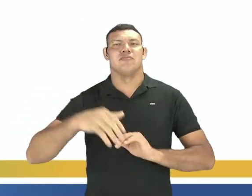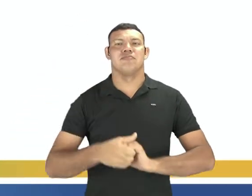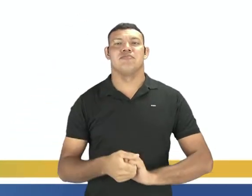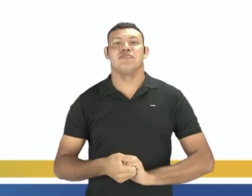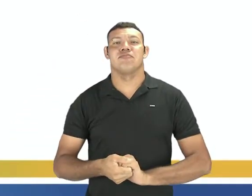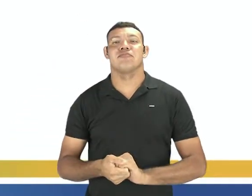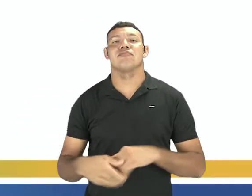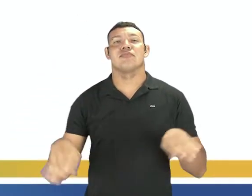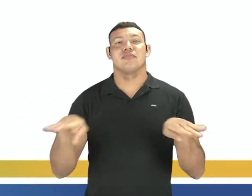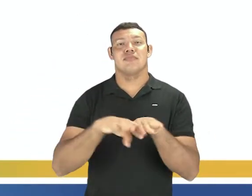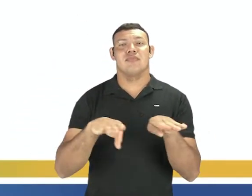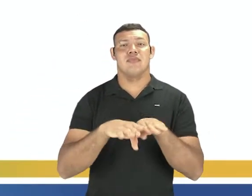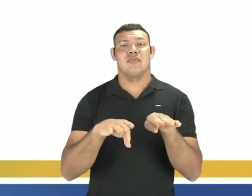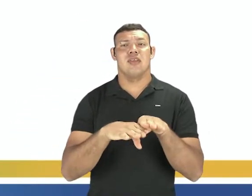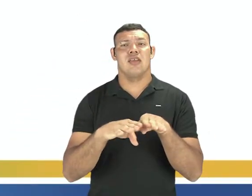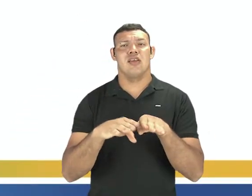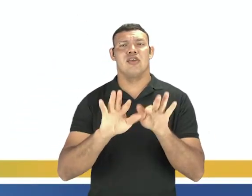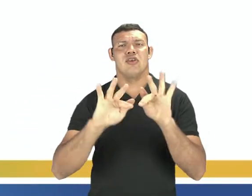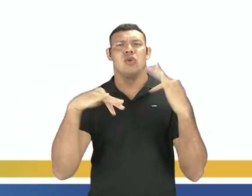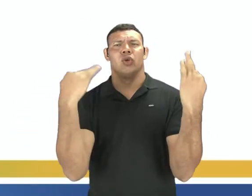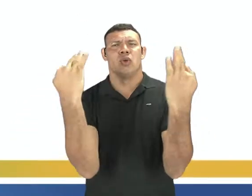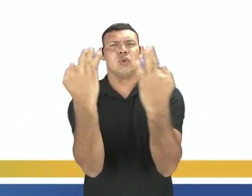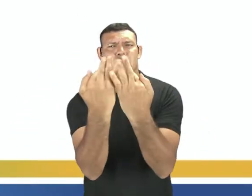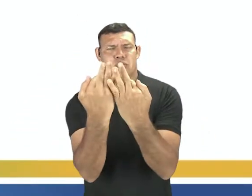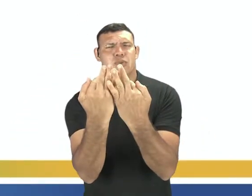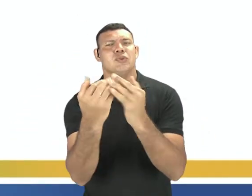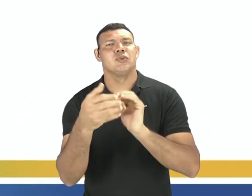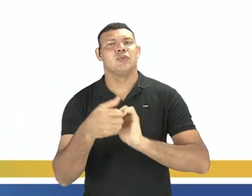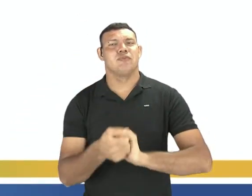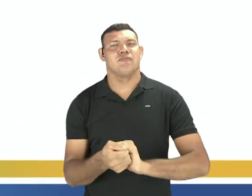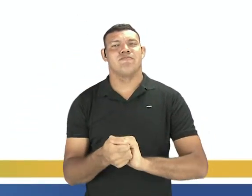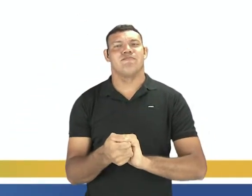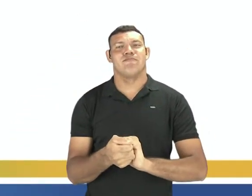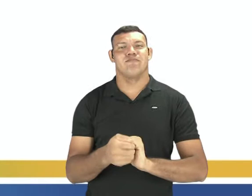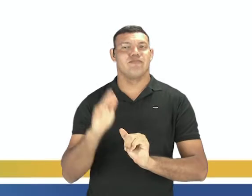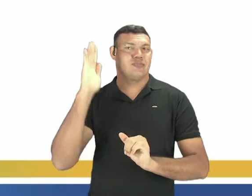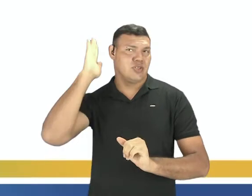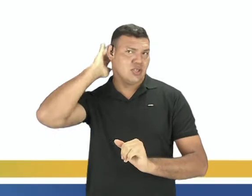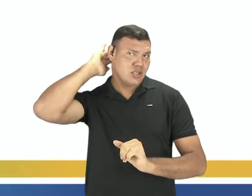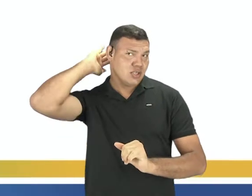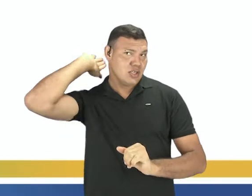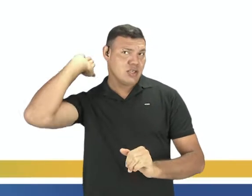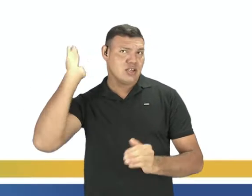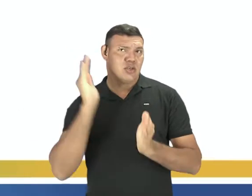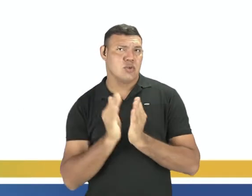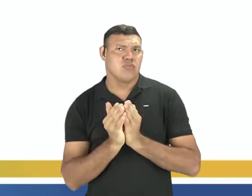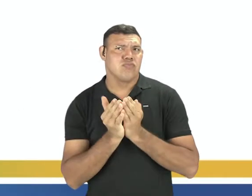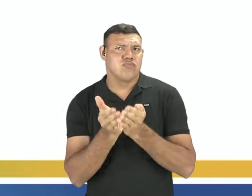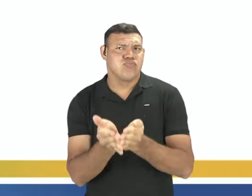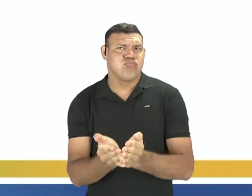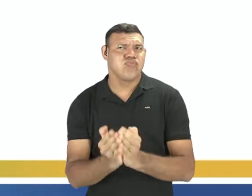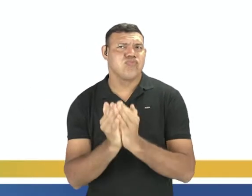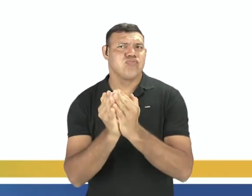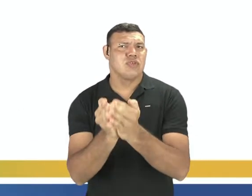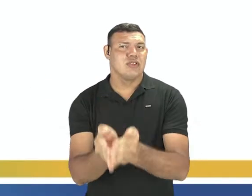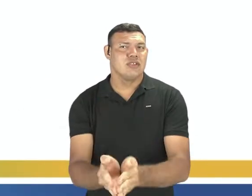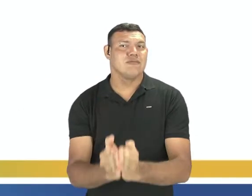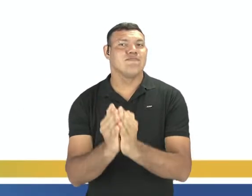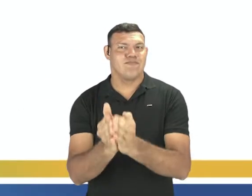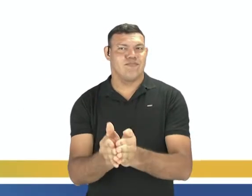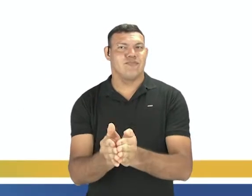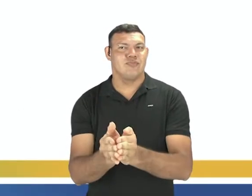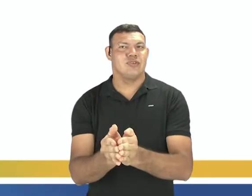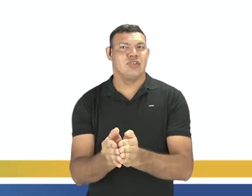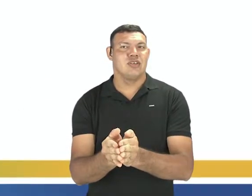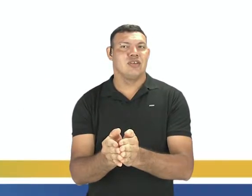uma família de costa, né, embarcando aí num barco, que representa, então, a família do Dom